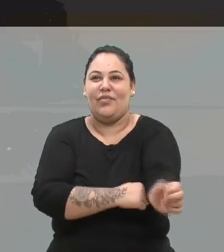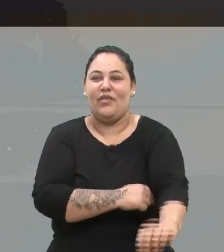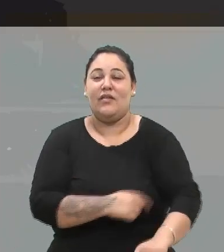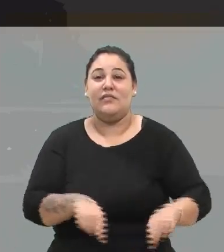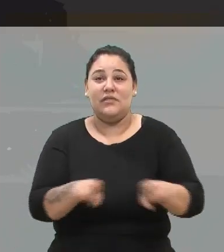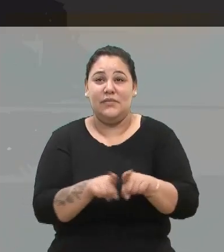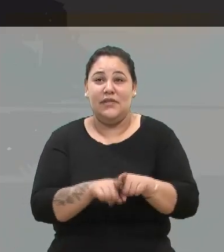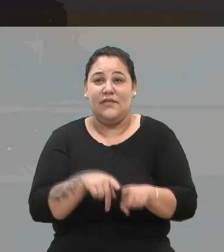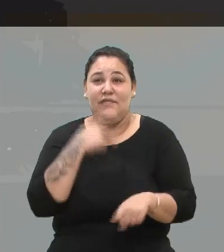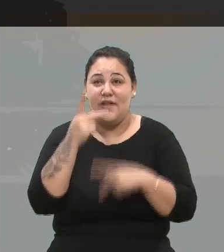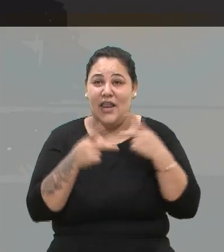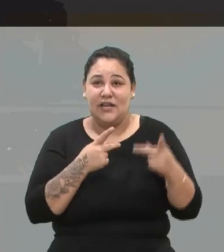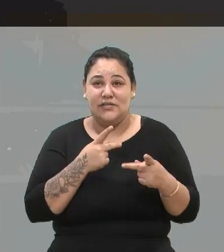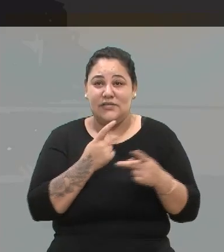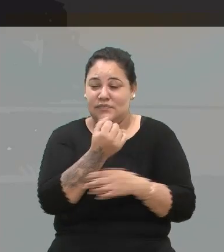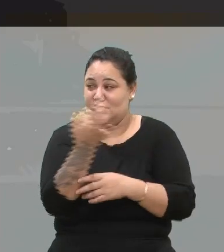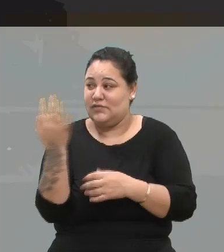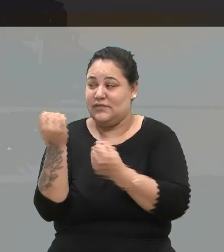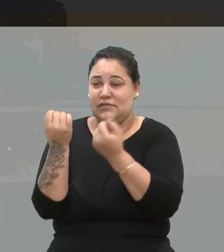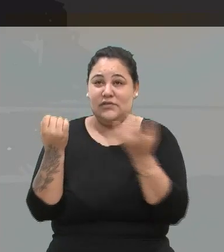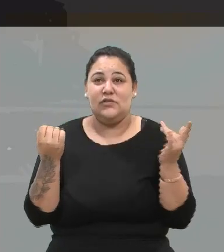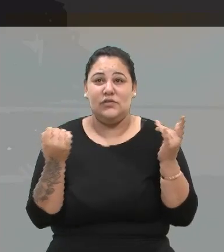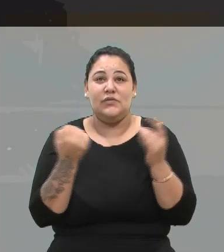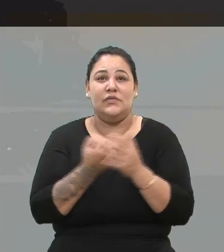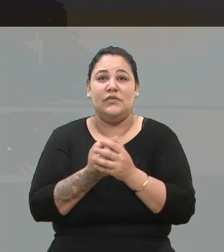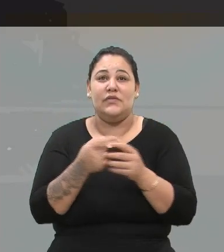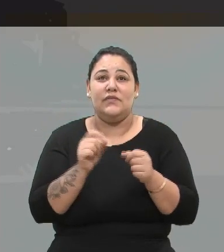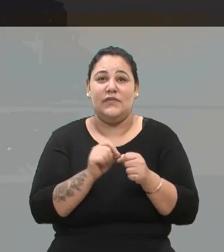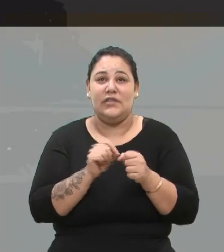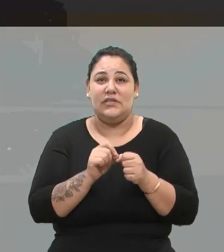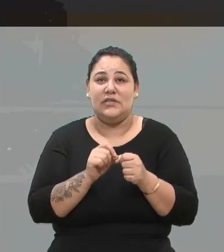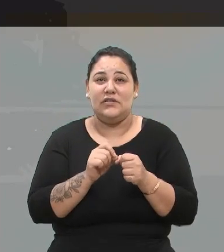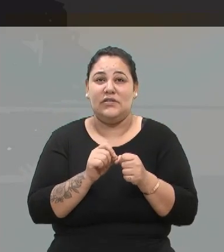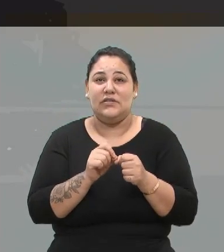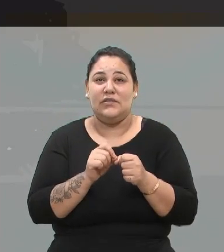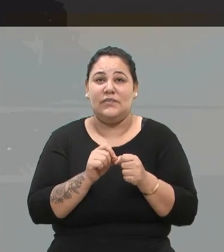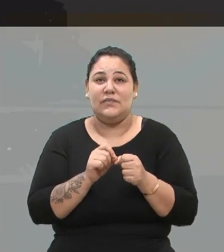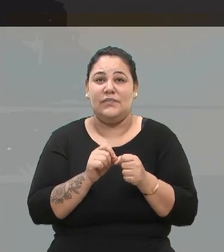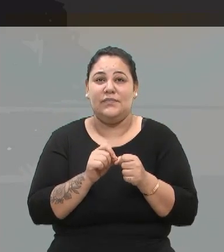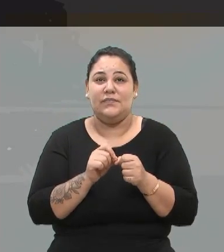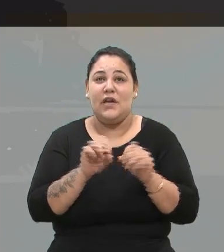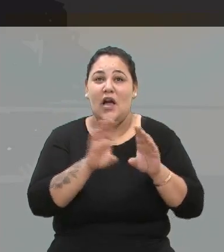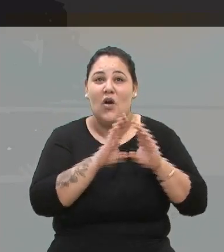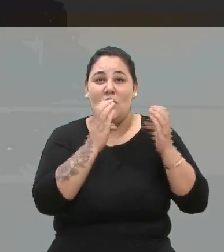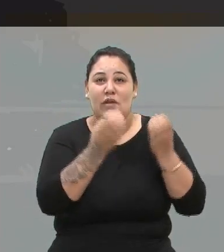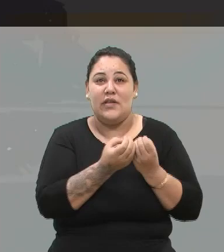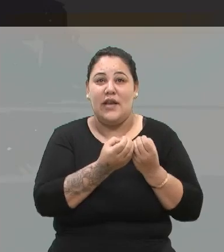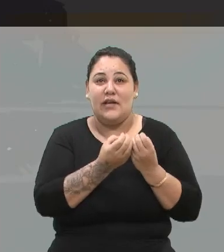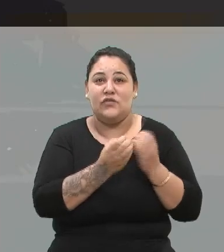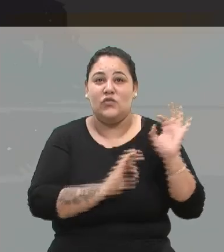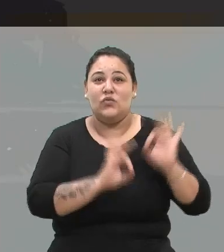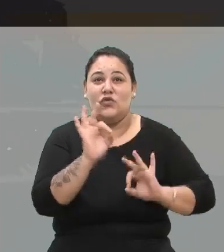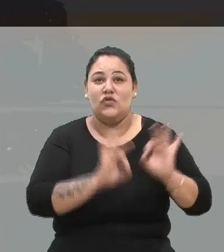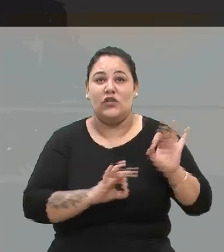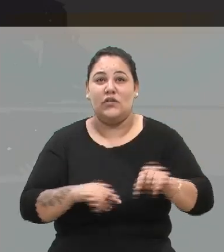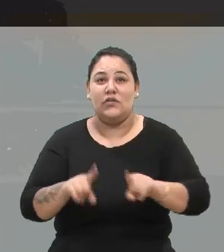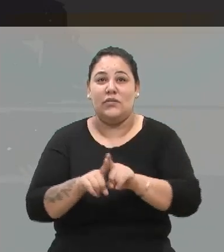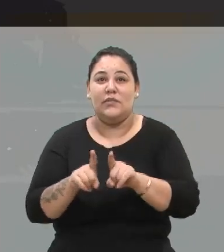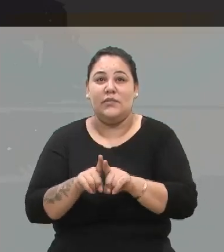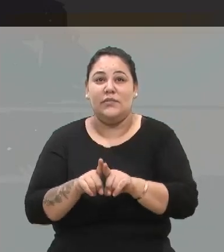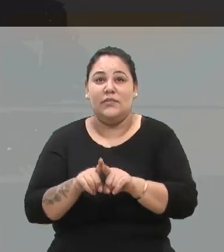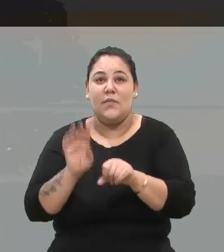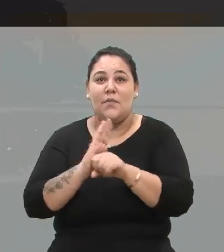Fazenda Souza fazendo levando essa comunidade, esse projeto que é